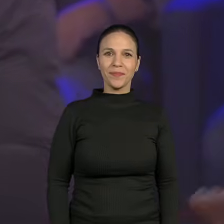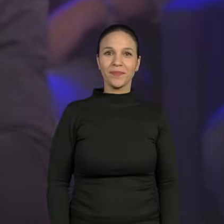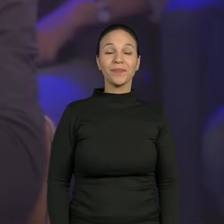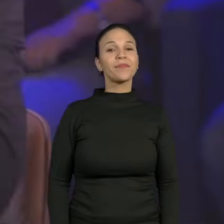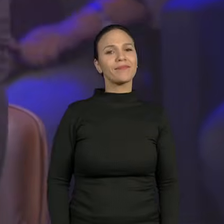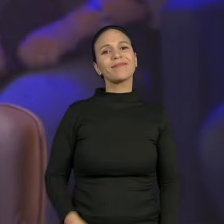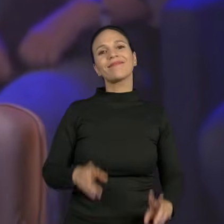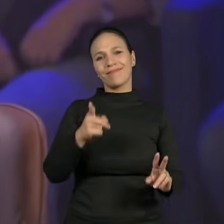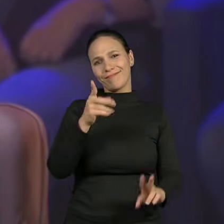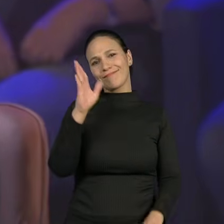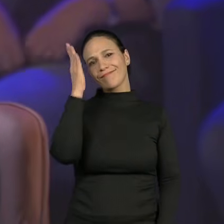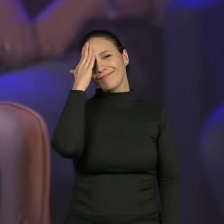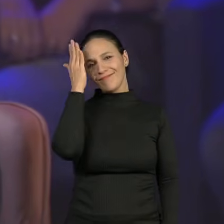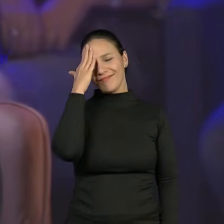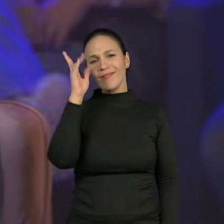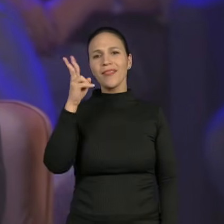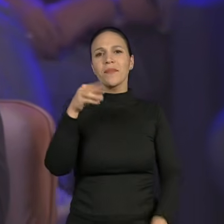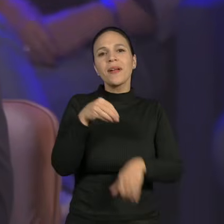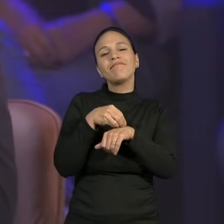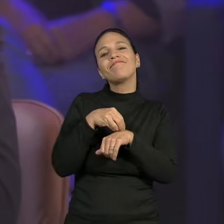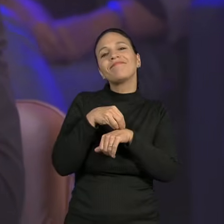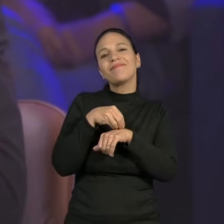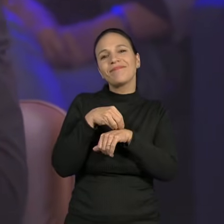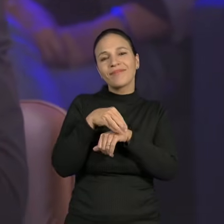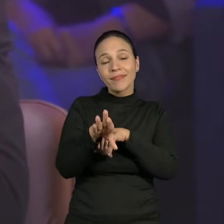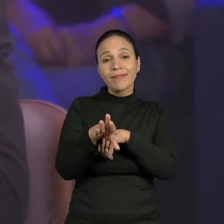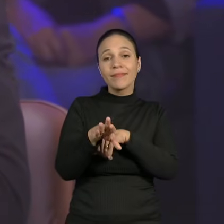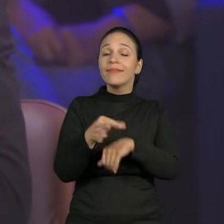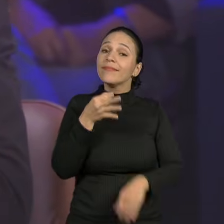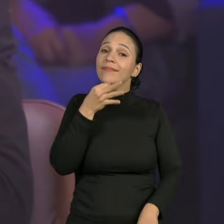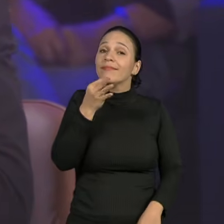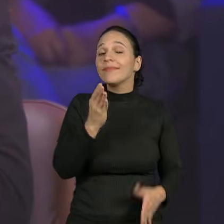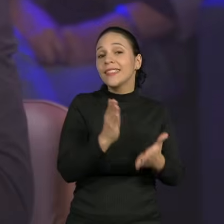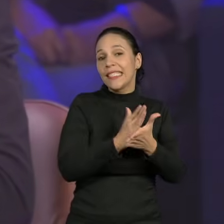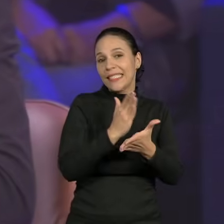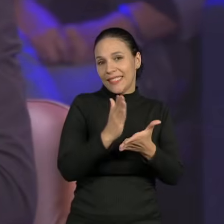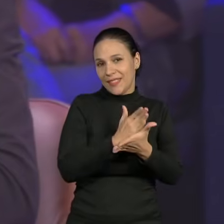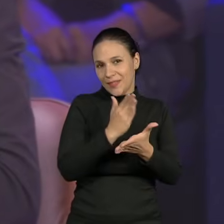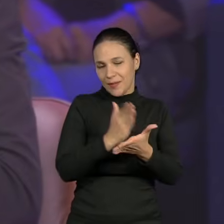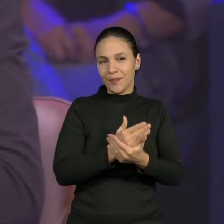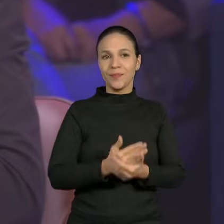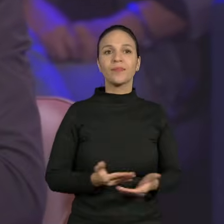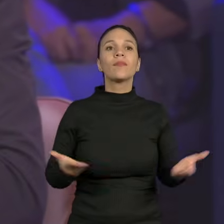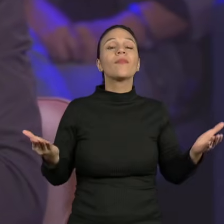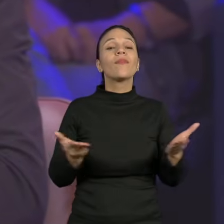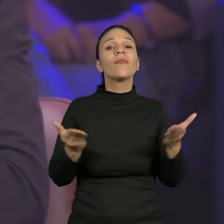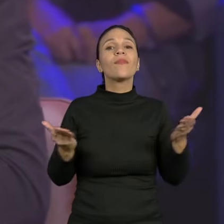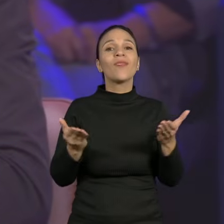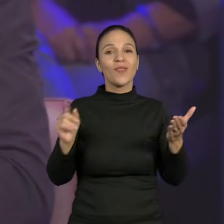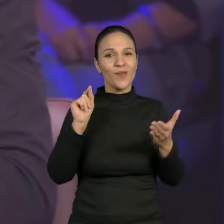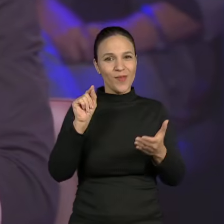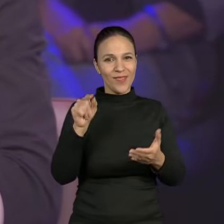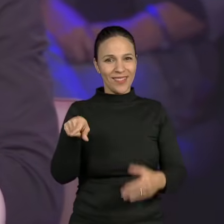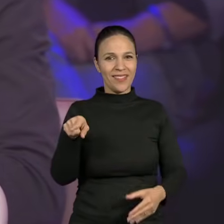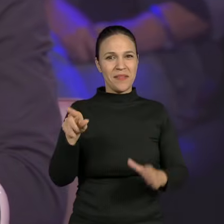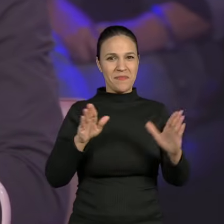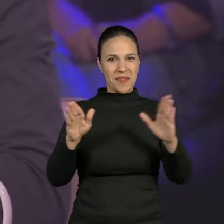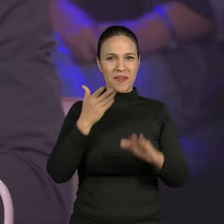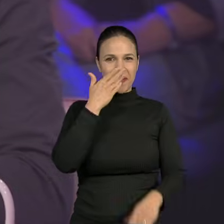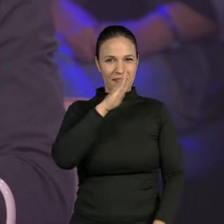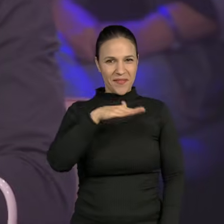Como você sabe, todo programa a gente sugere um livro. Hoje a gente está falando um pouco da beleza